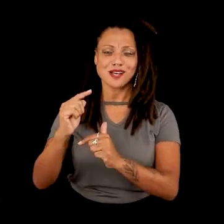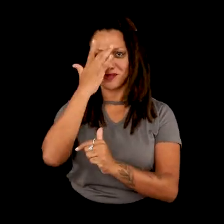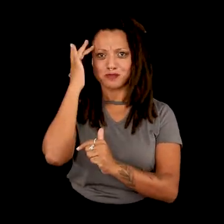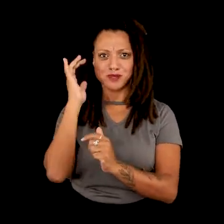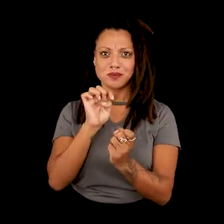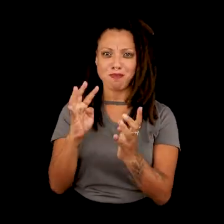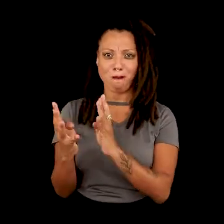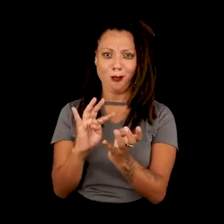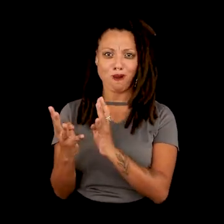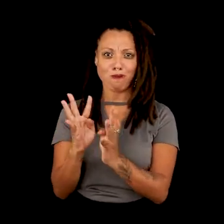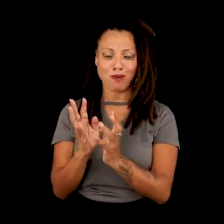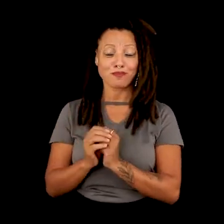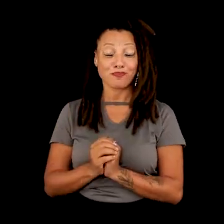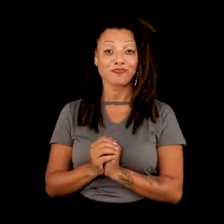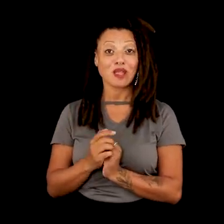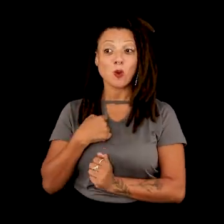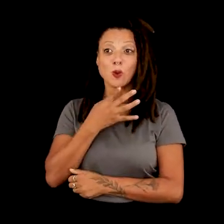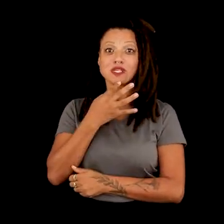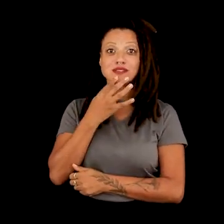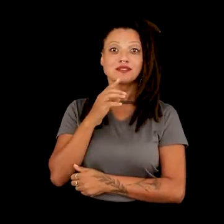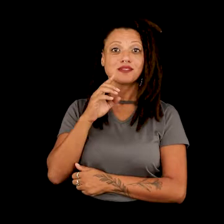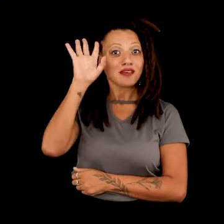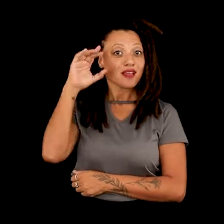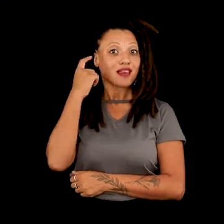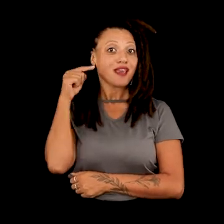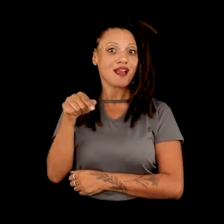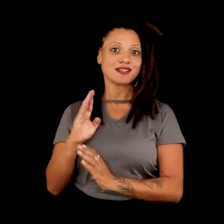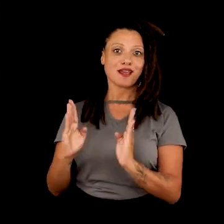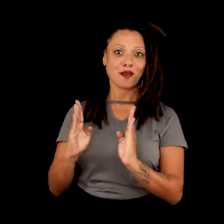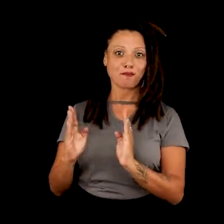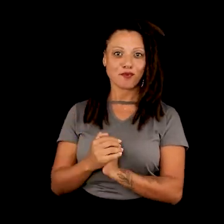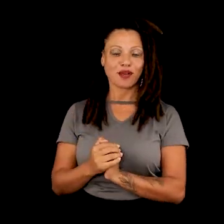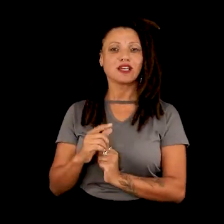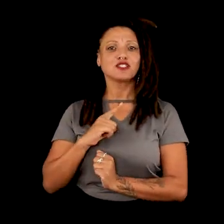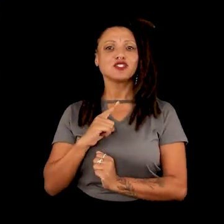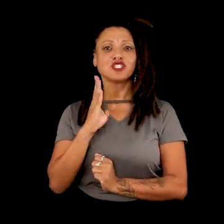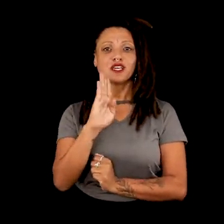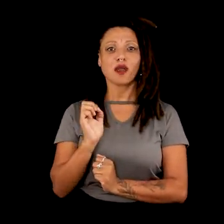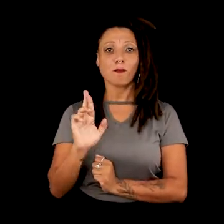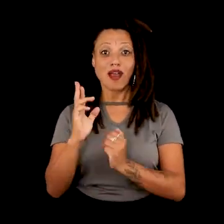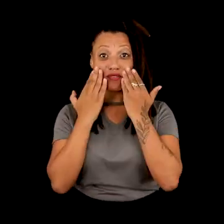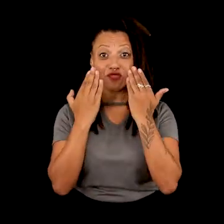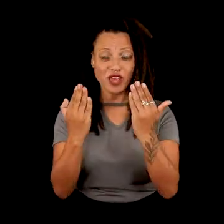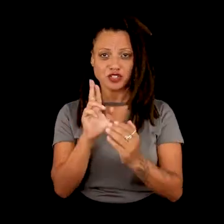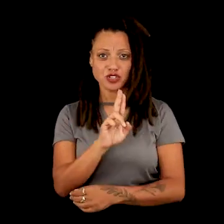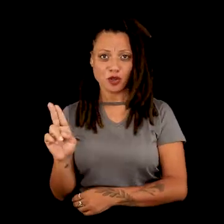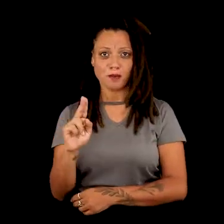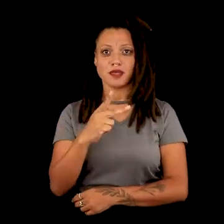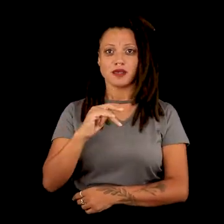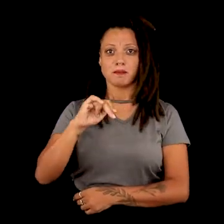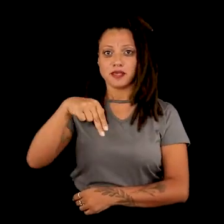eu conheci Lia nesse tempo. Ela fez vários shows na frente do bar que chamava Pina de Copacabana.